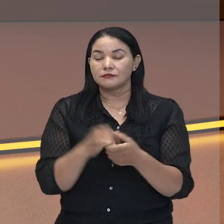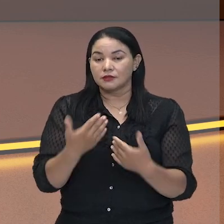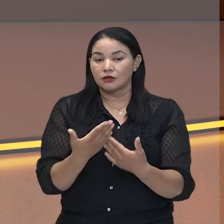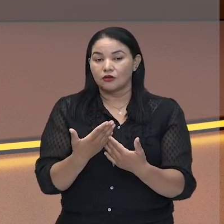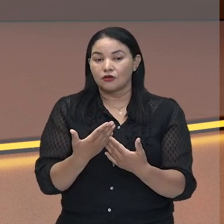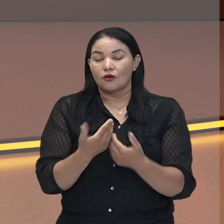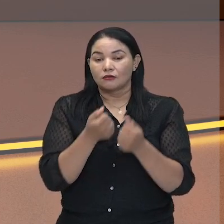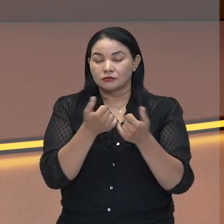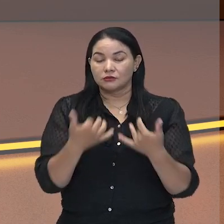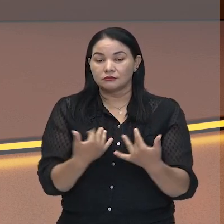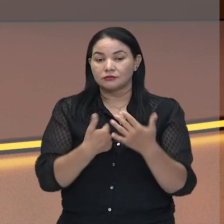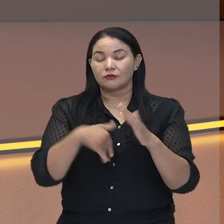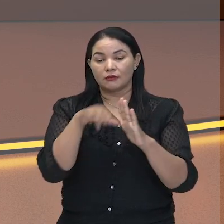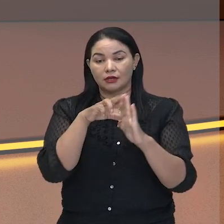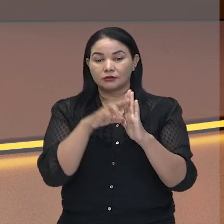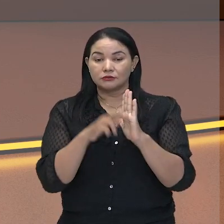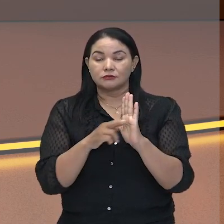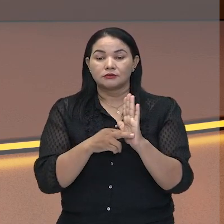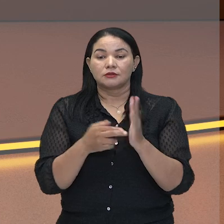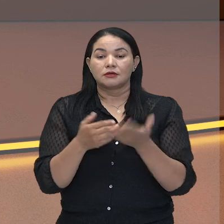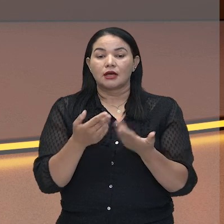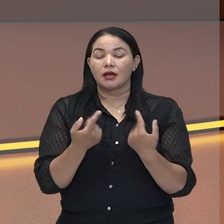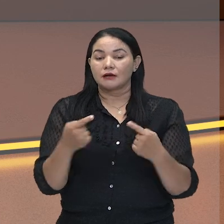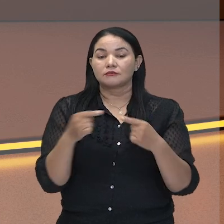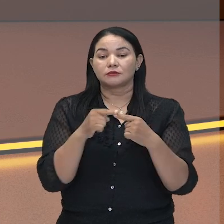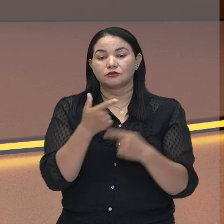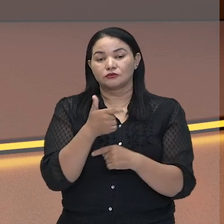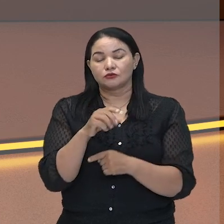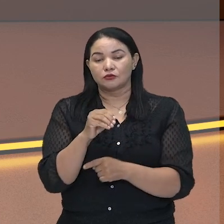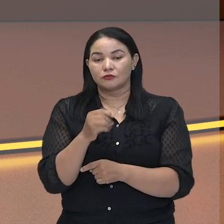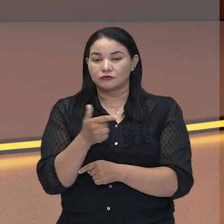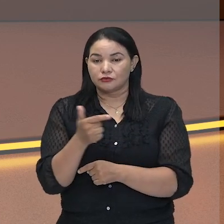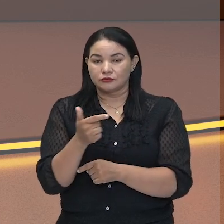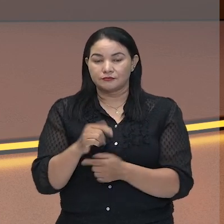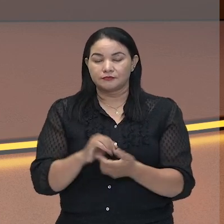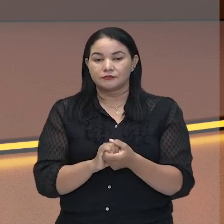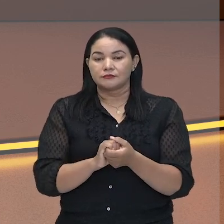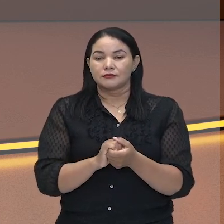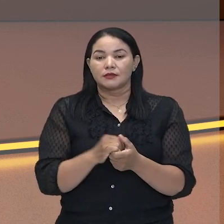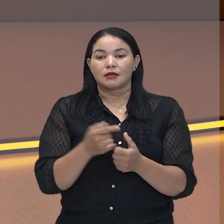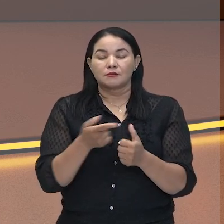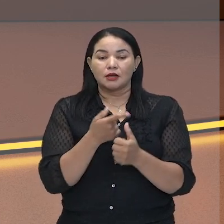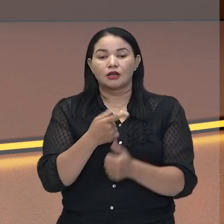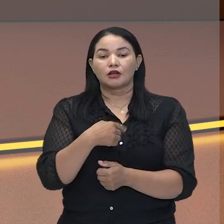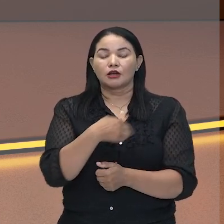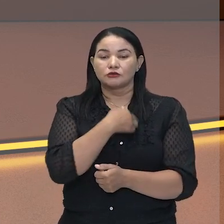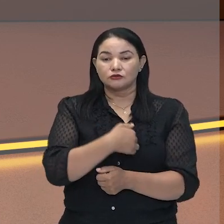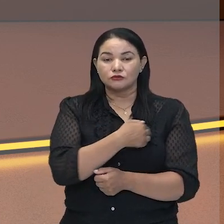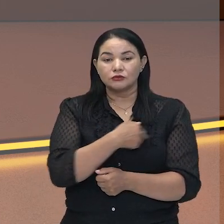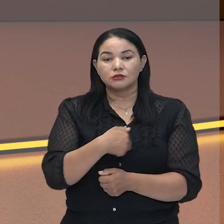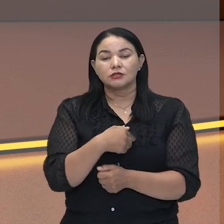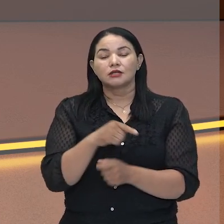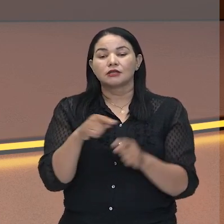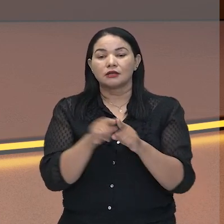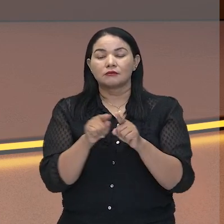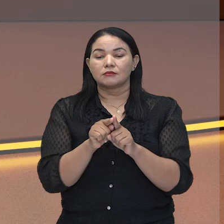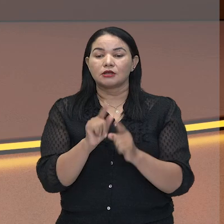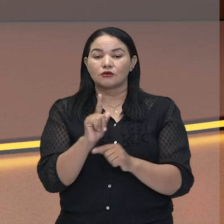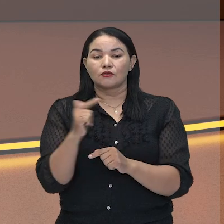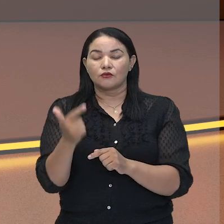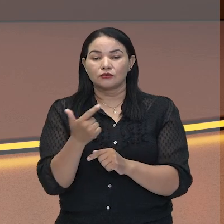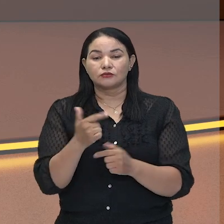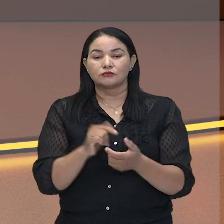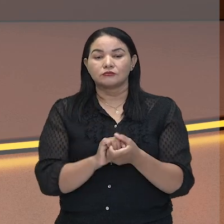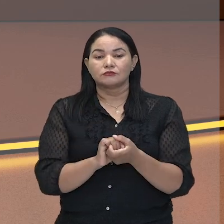2023-2024, referente ao ano de 2022. Então, a Suíça em primeiro, seguido da Noruega, da Islândia, da